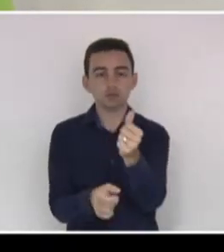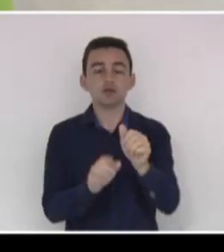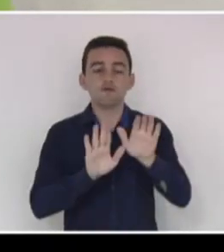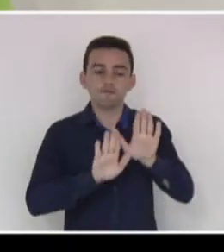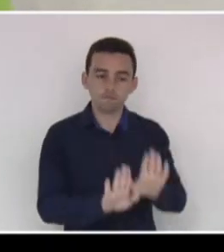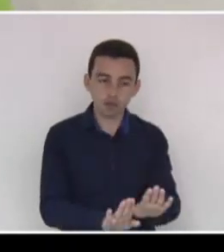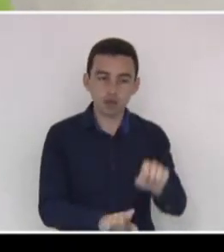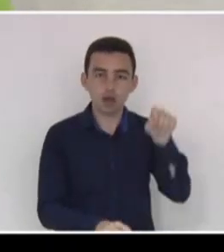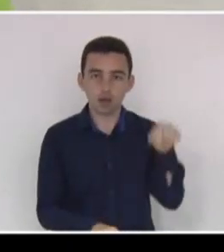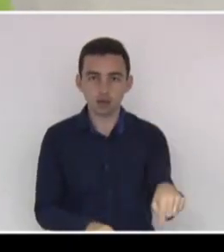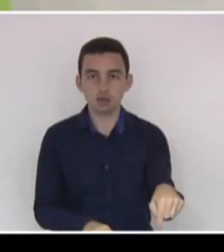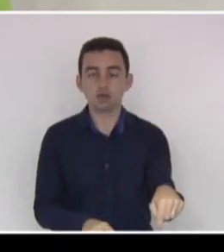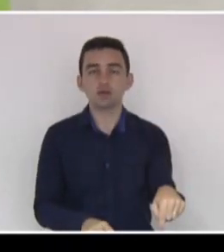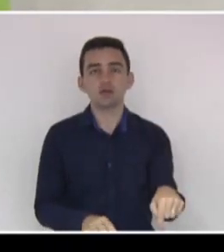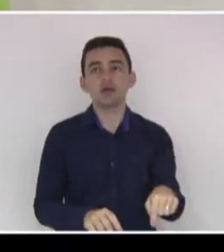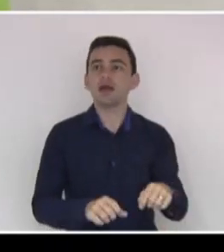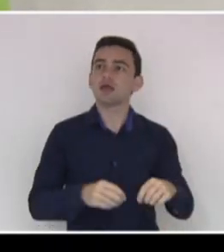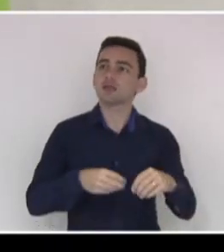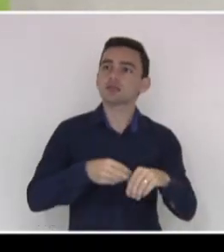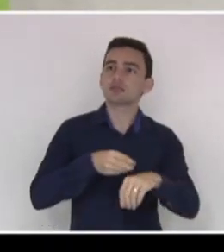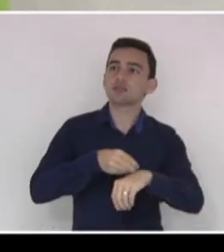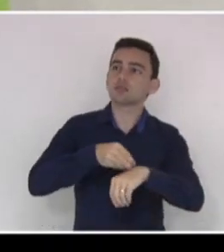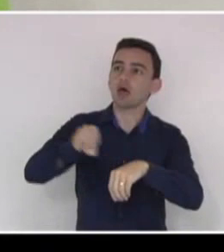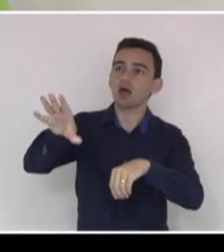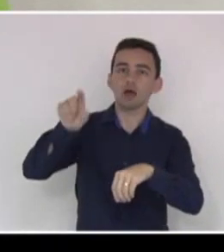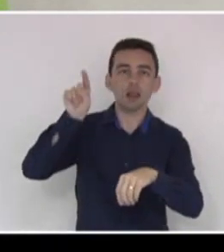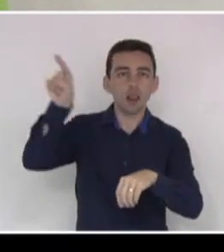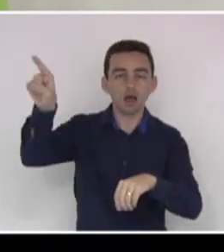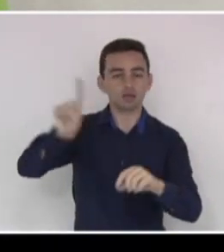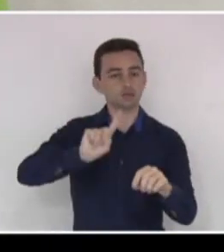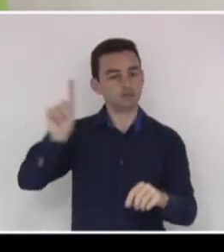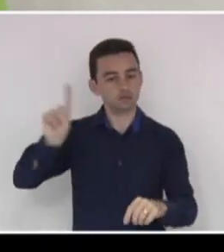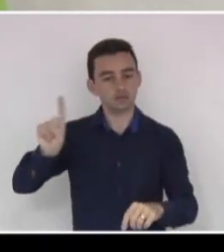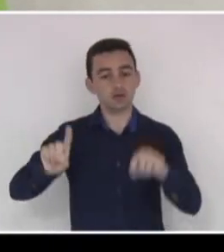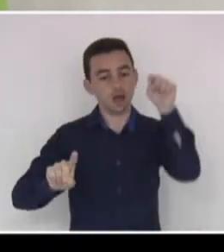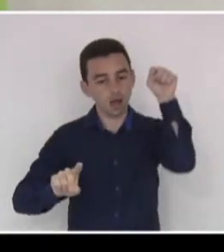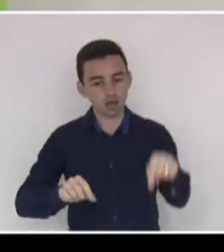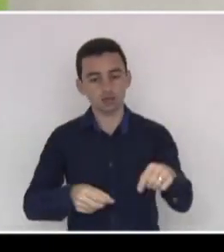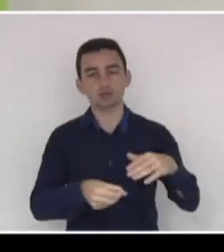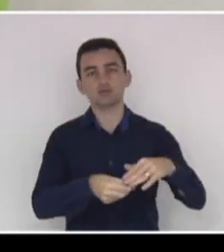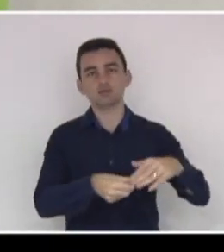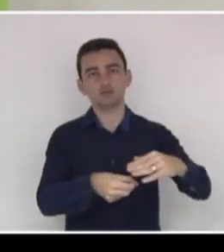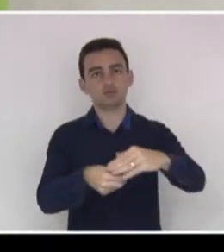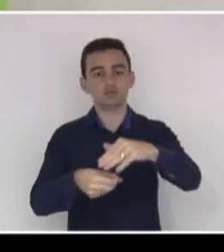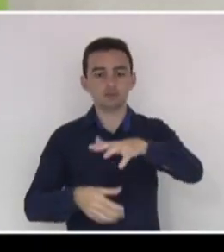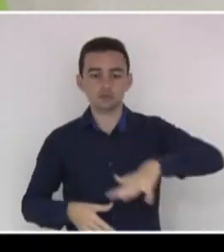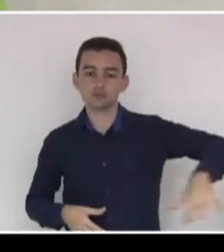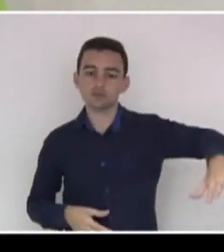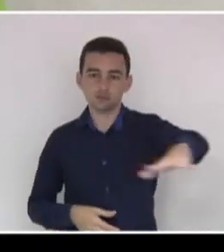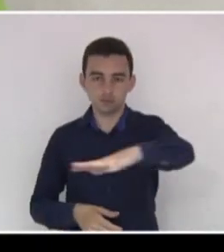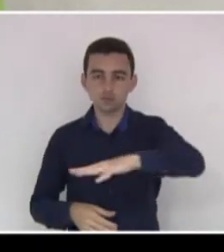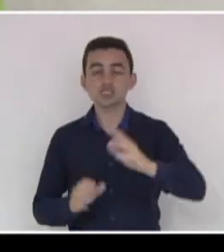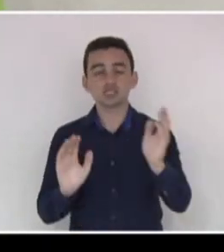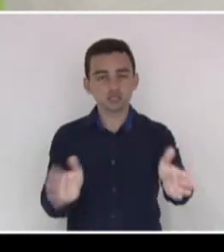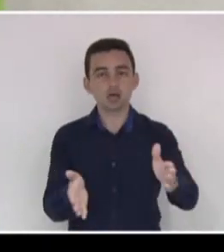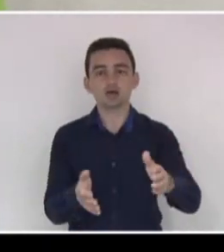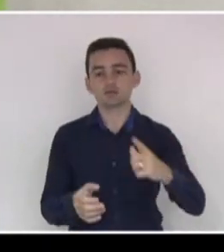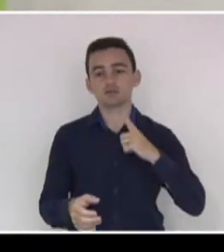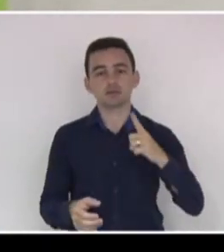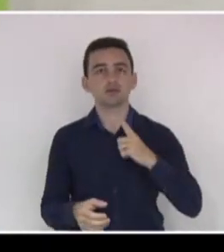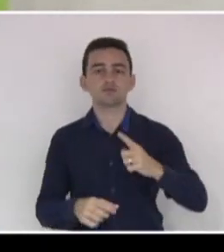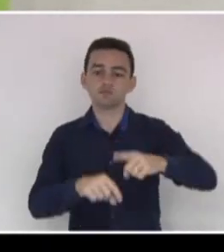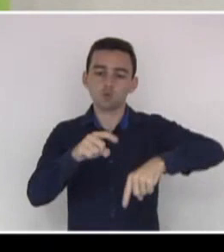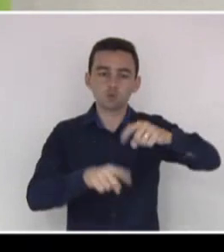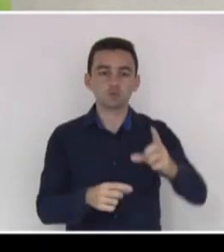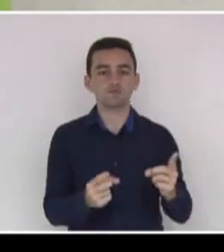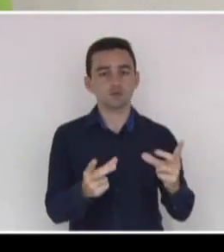na sede, fique nos municípios onde essas operações já acontecem. Portanto,